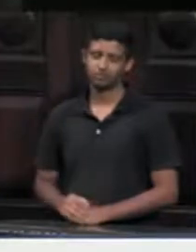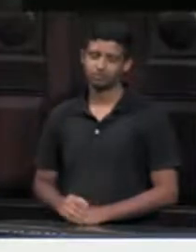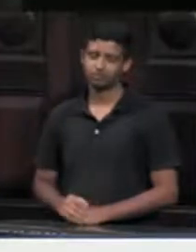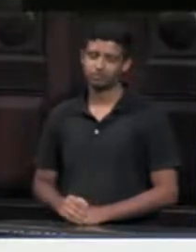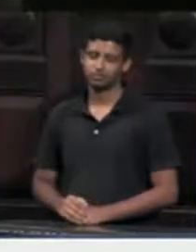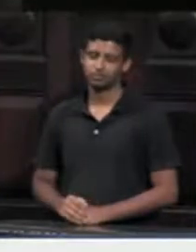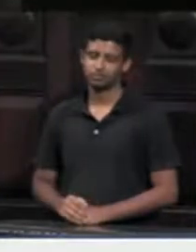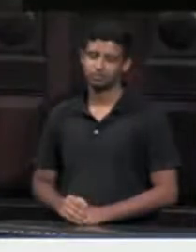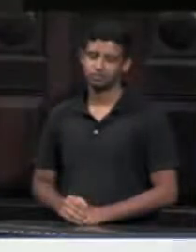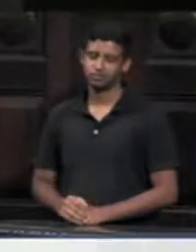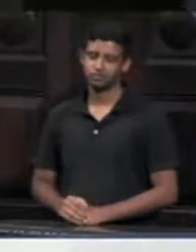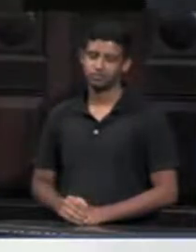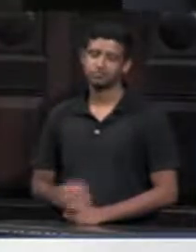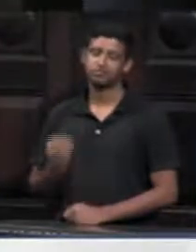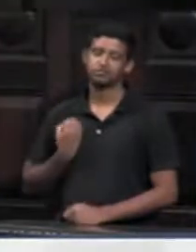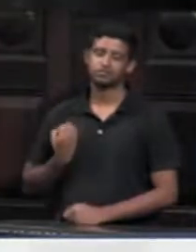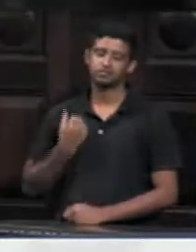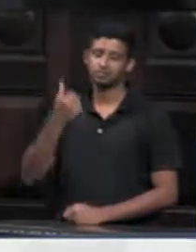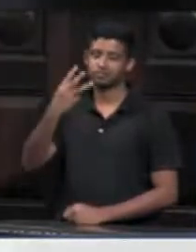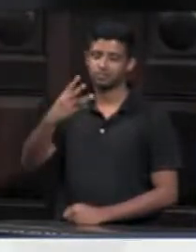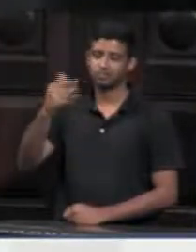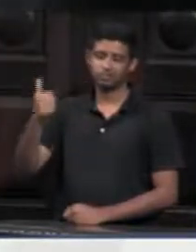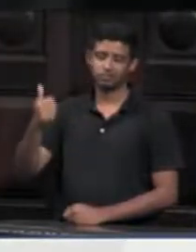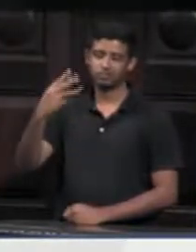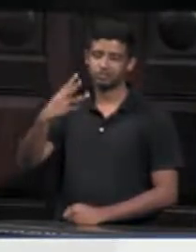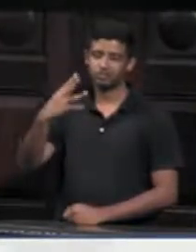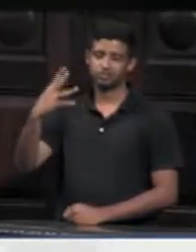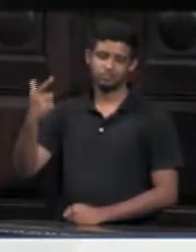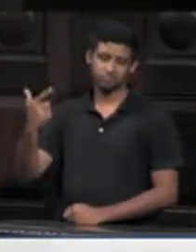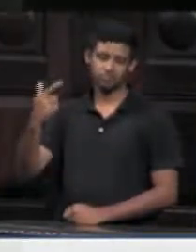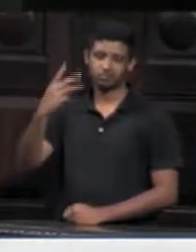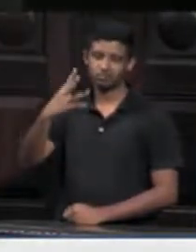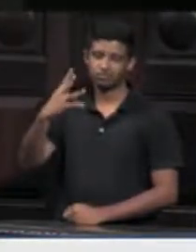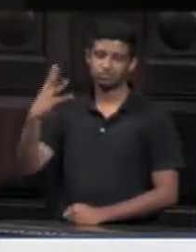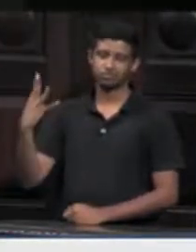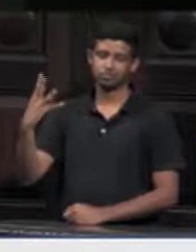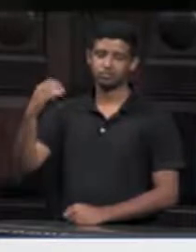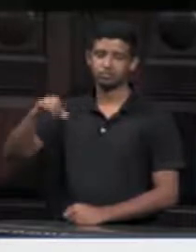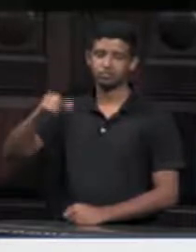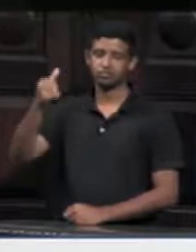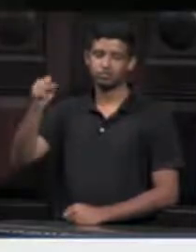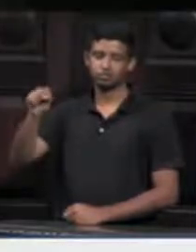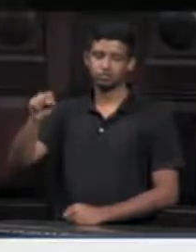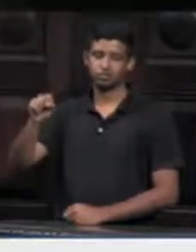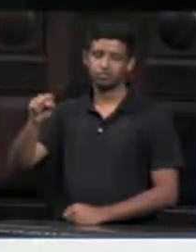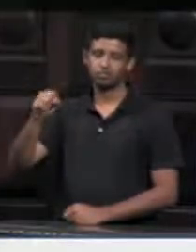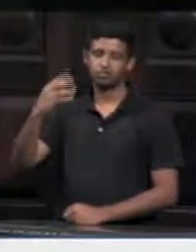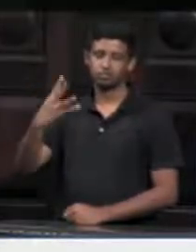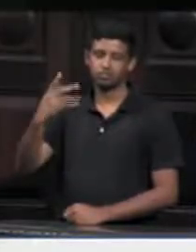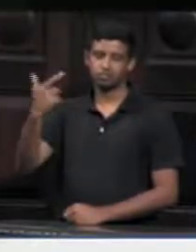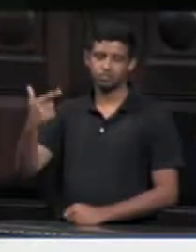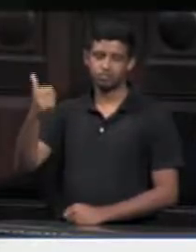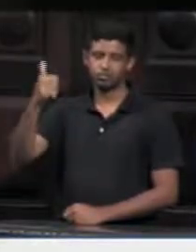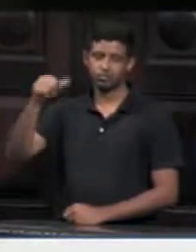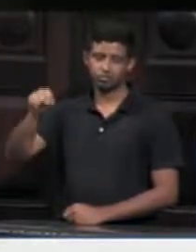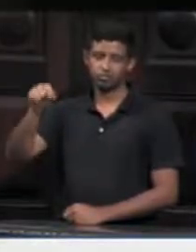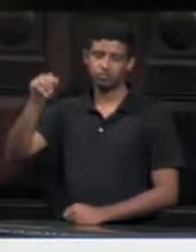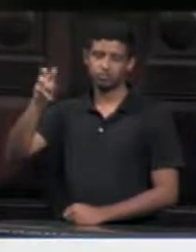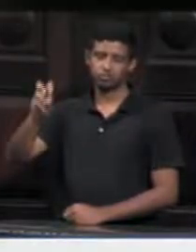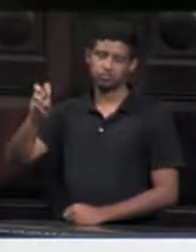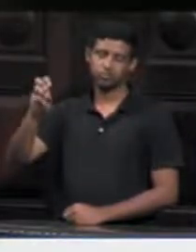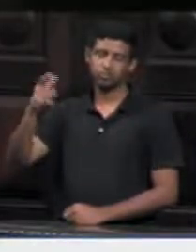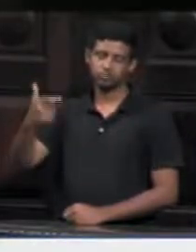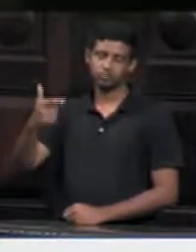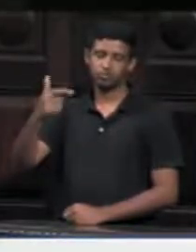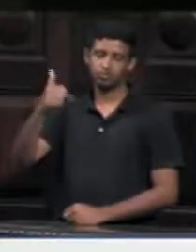155. 31, 32, 34 e 198. 42, 8, 52, 97,